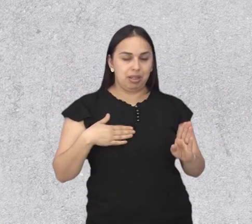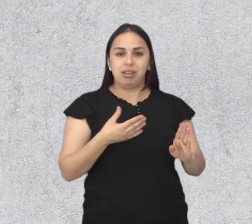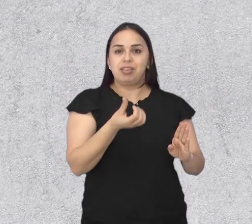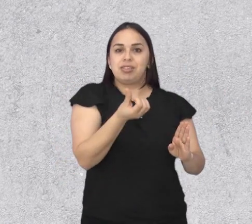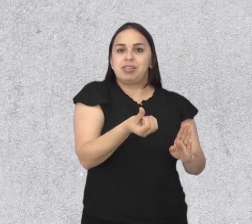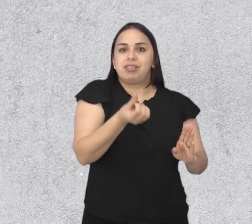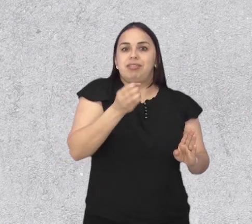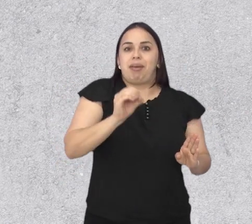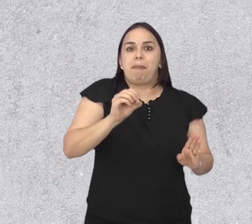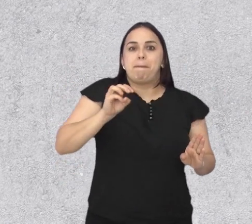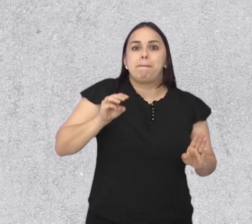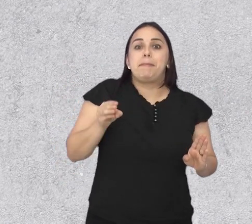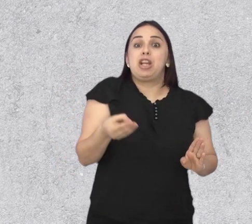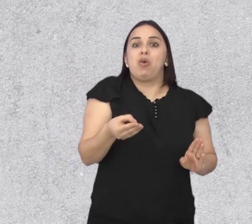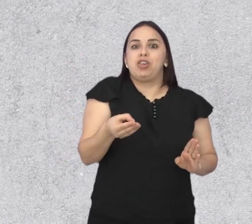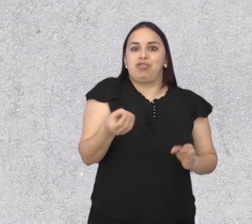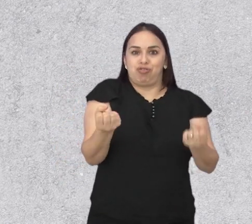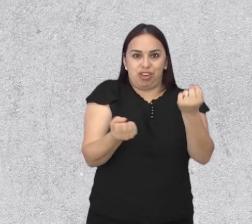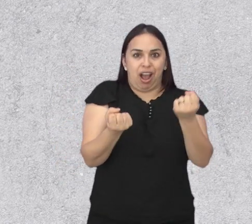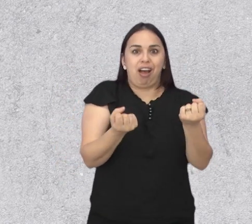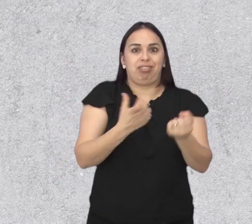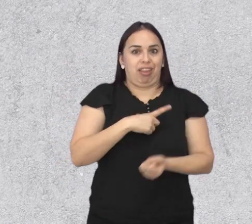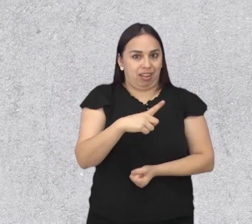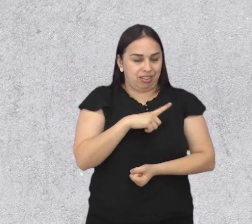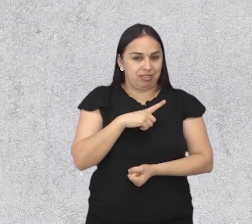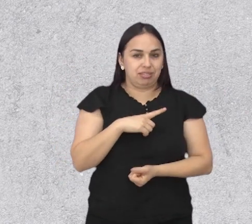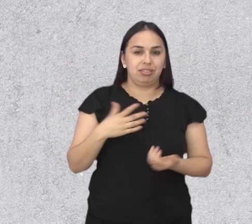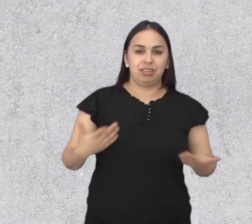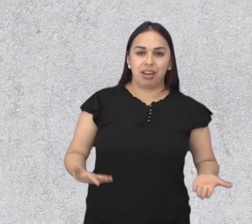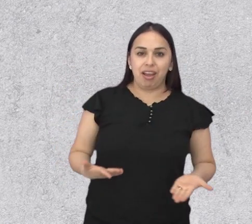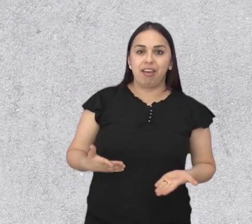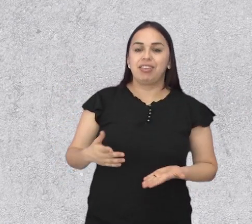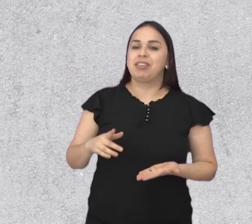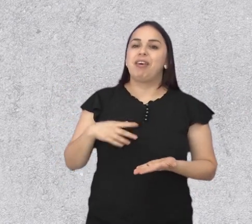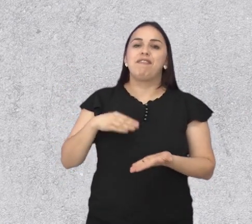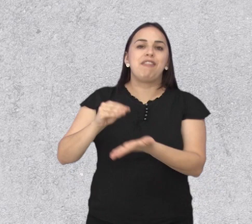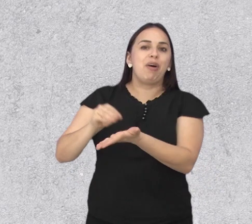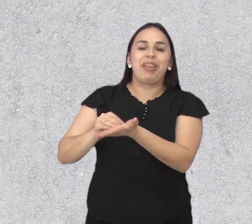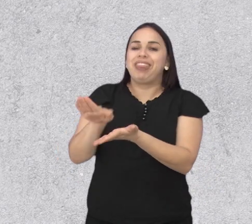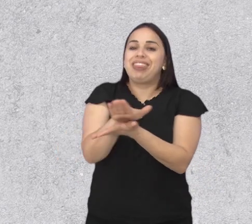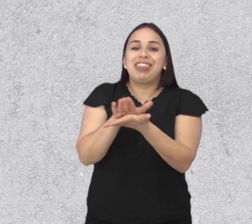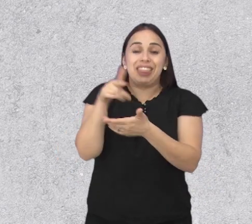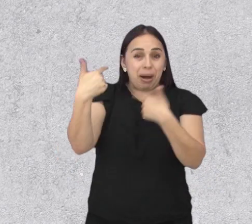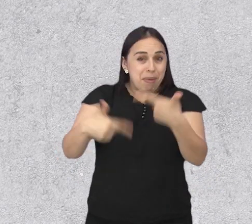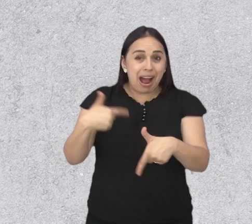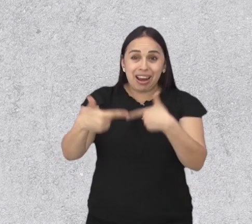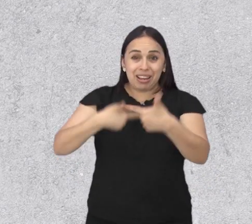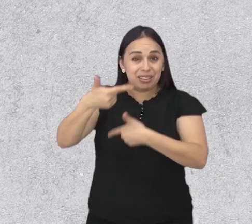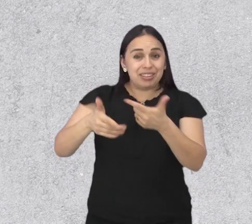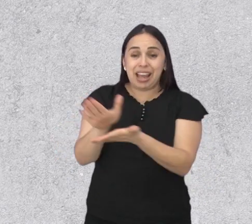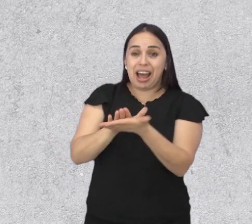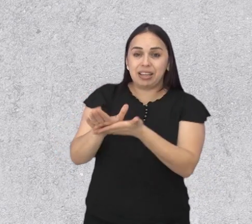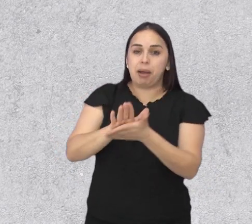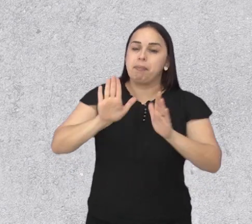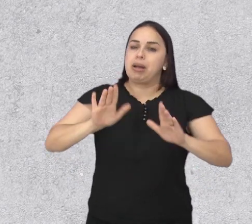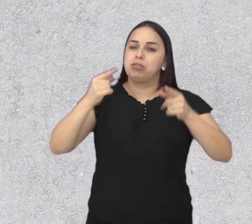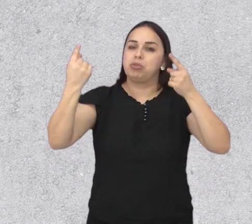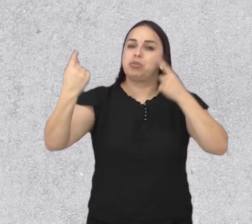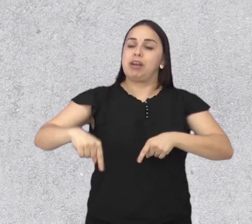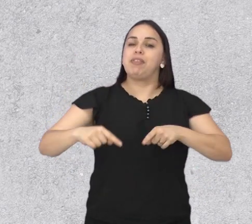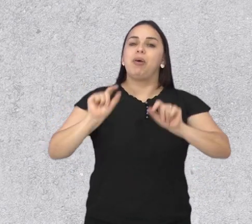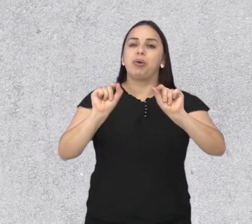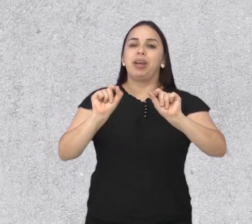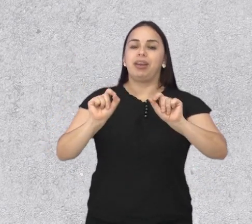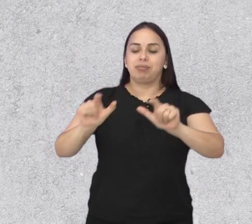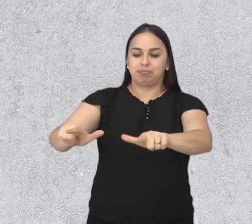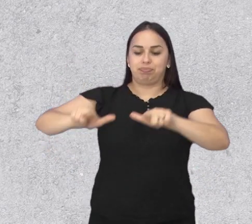60 milhões de carros registrados. Então, o que não falta é trabalho para mecânicos. Mas o grande desafio é conquistar o